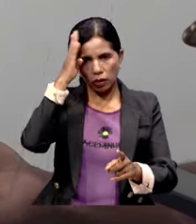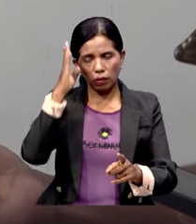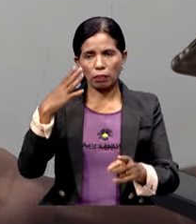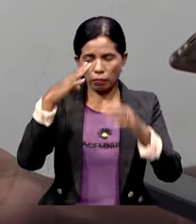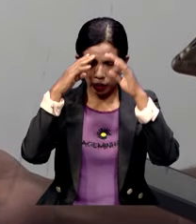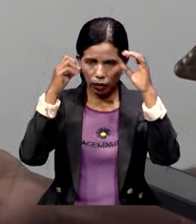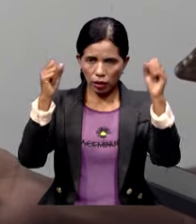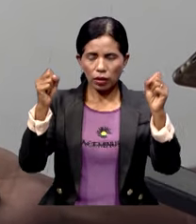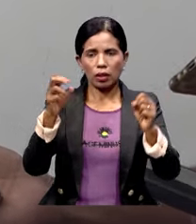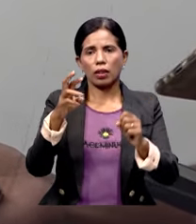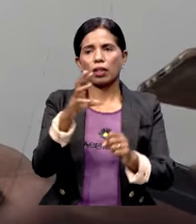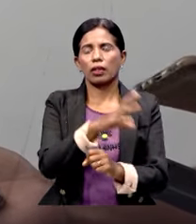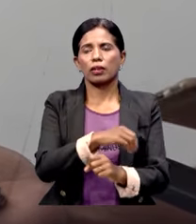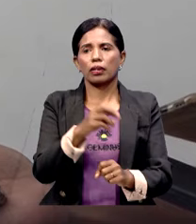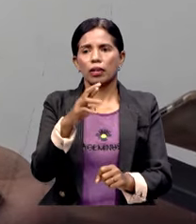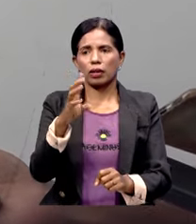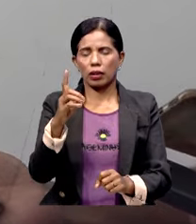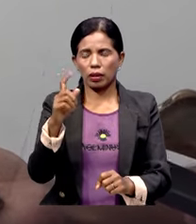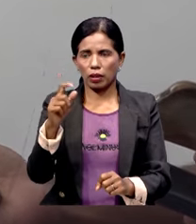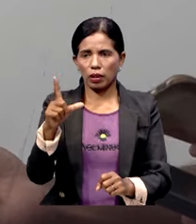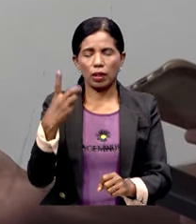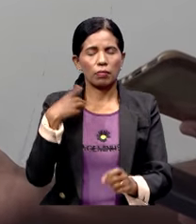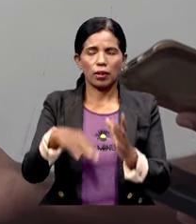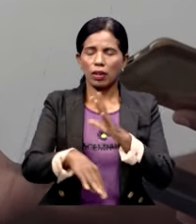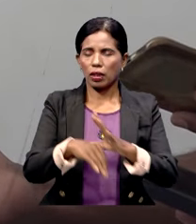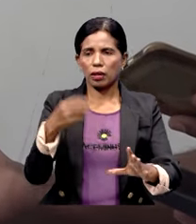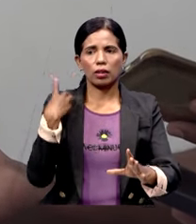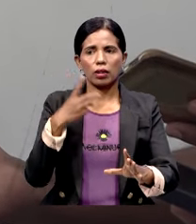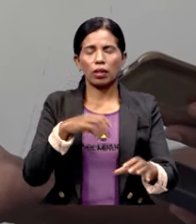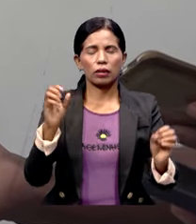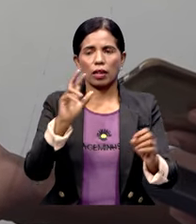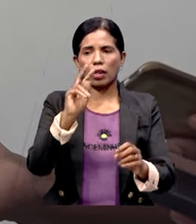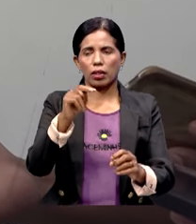republika tamba ami hasai tia laos tamba NGO maka